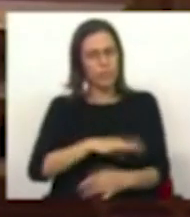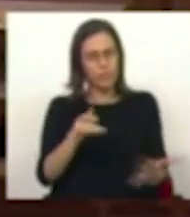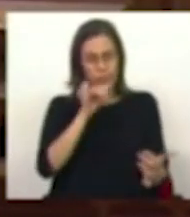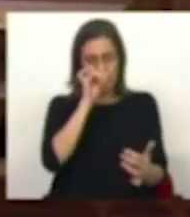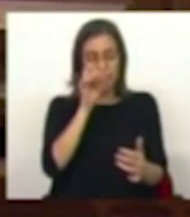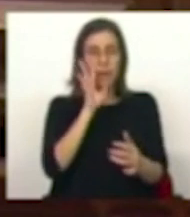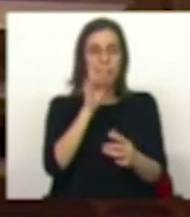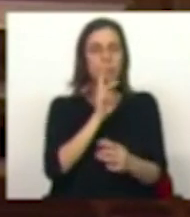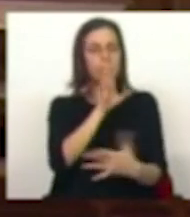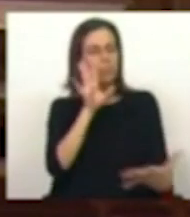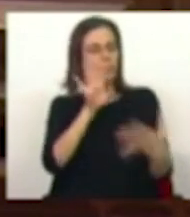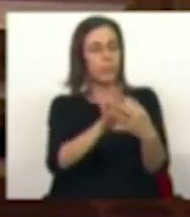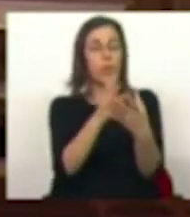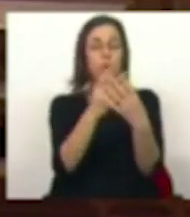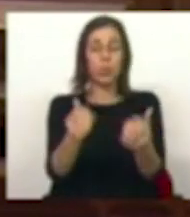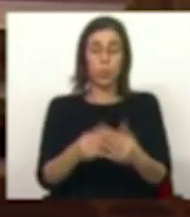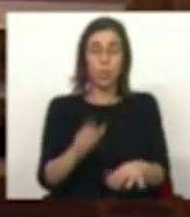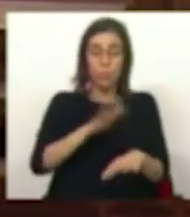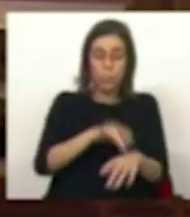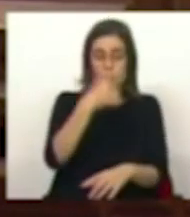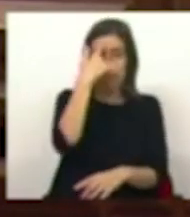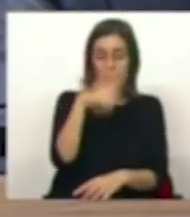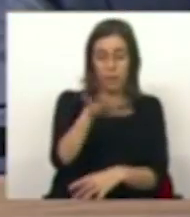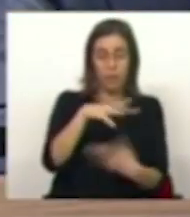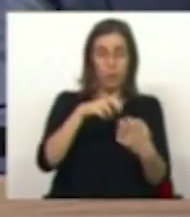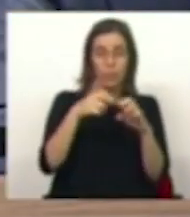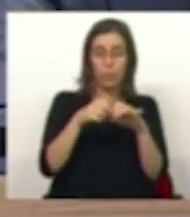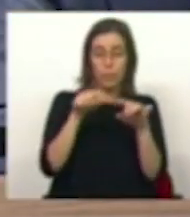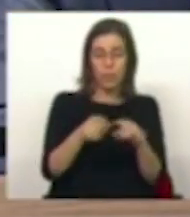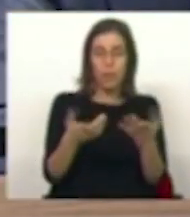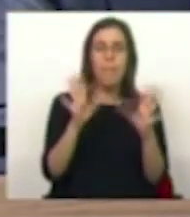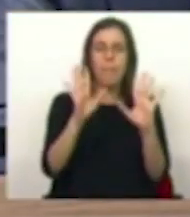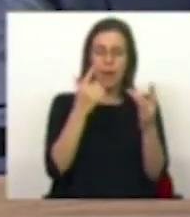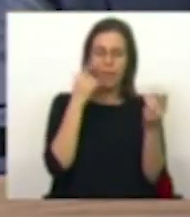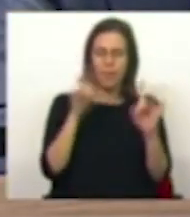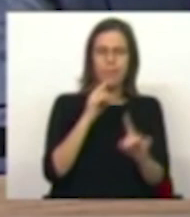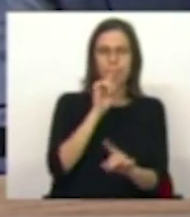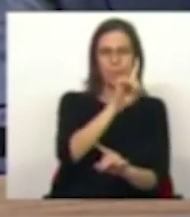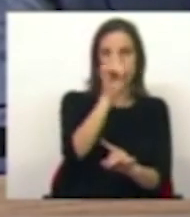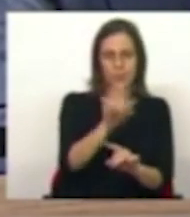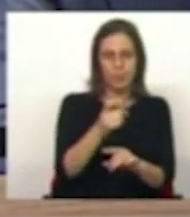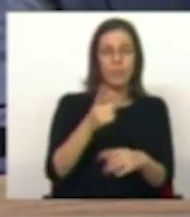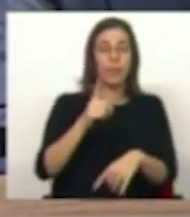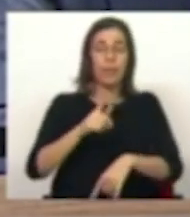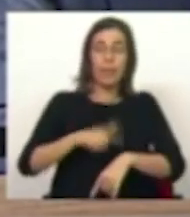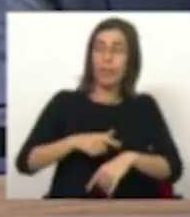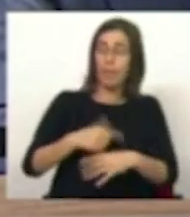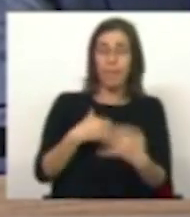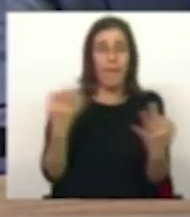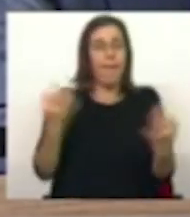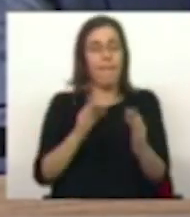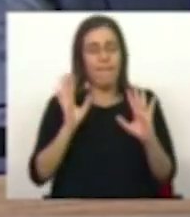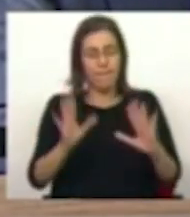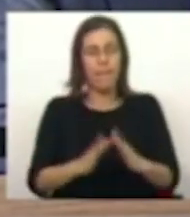e procurem soluções tendo em conta a dimensão do problema. Mas voltaremos à questão, por falta de tempo, obviamente, e